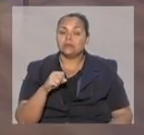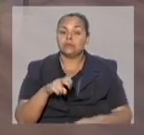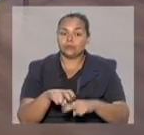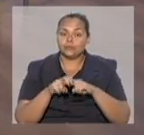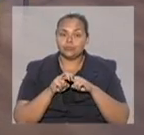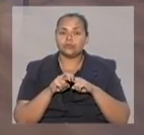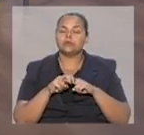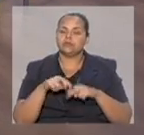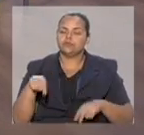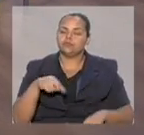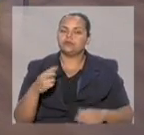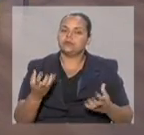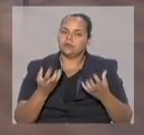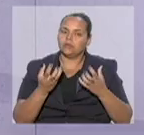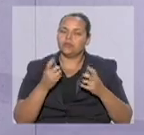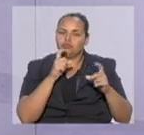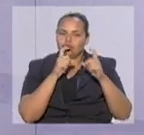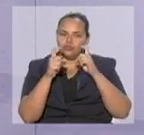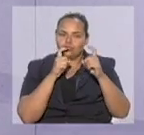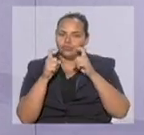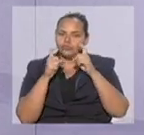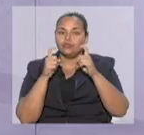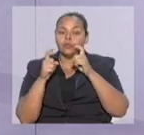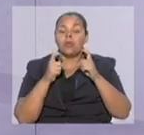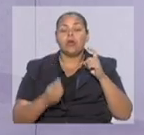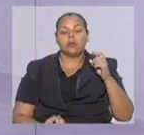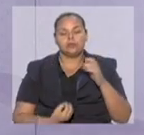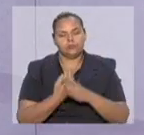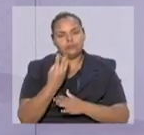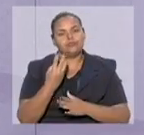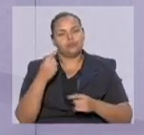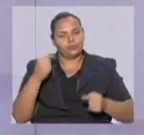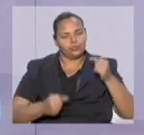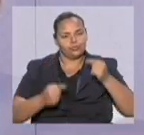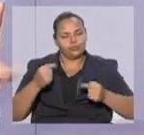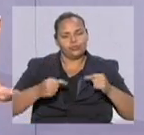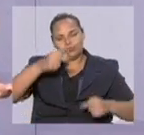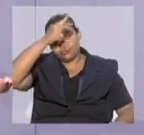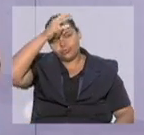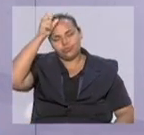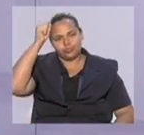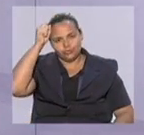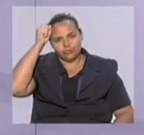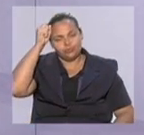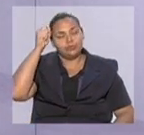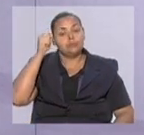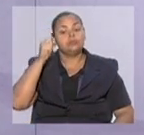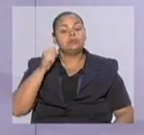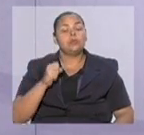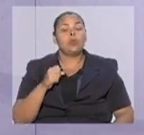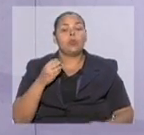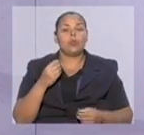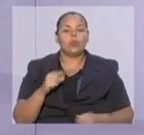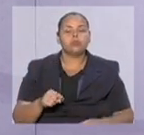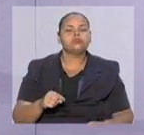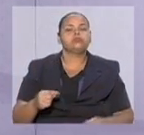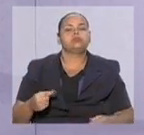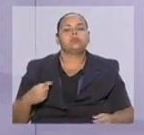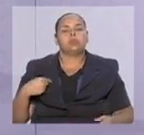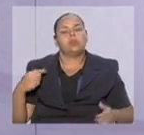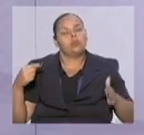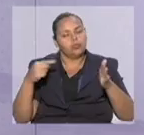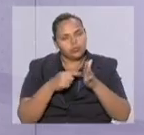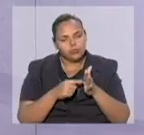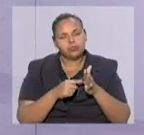é por isso que a gente quer essa discussão, para que se crie realmente políticas públicas, com